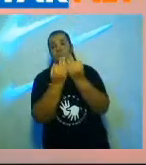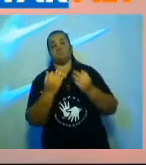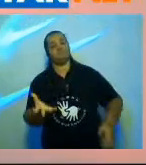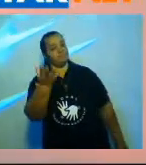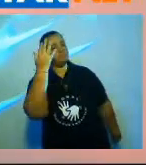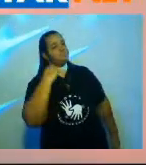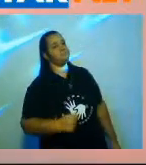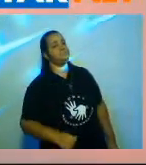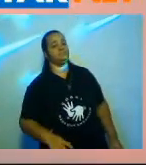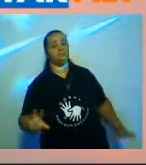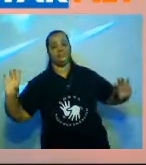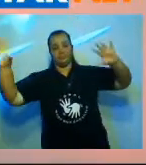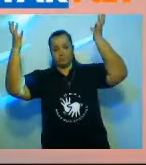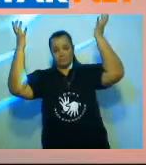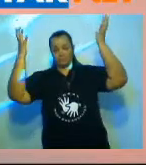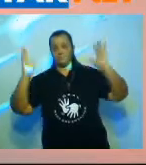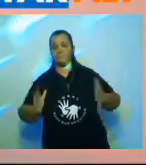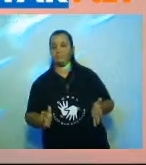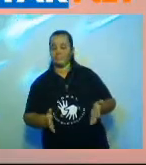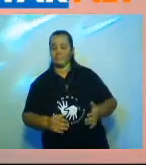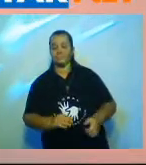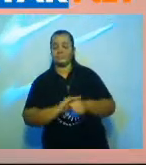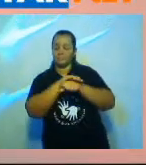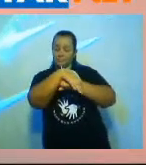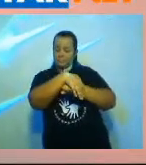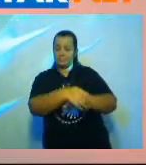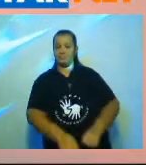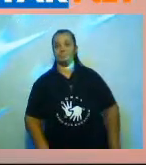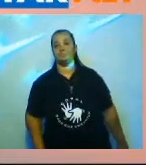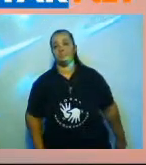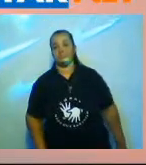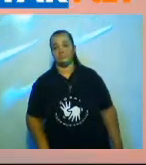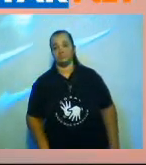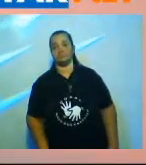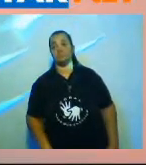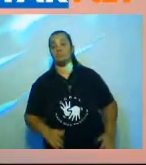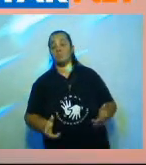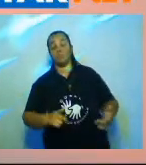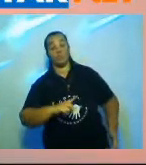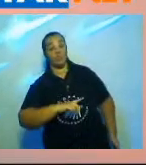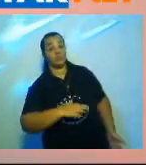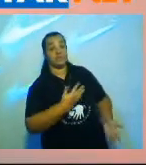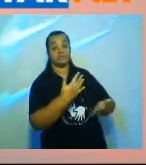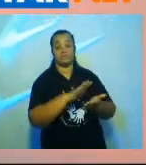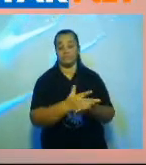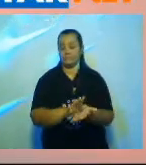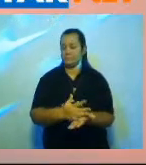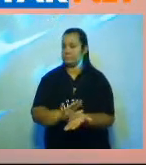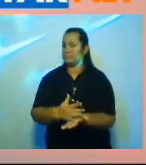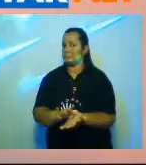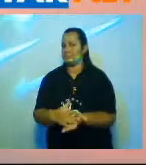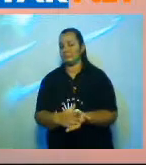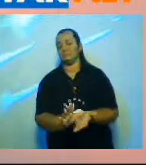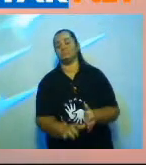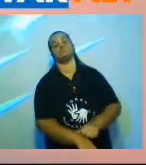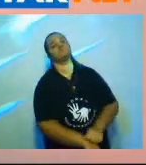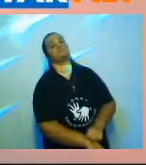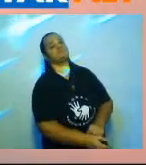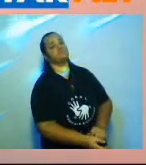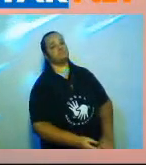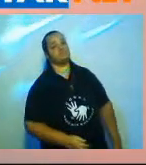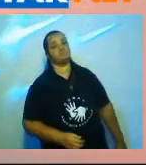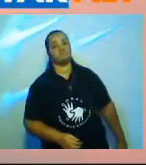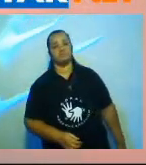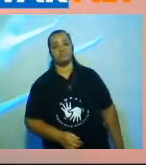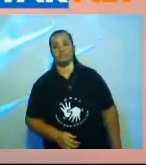e vamos fazer a festa nessa noite, que a noite só está começando. Ah, hoje ainda tem o Projeto Rosa, samba de primeira qualidade para